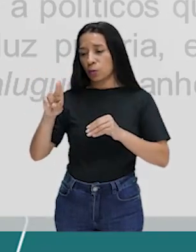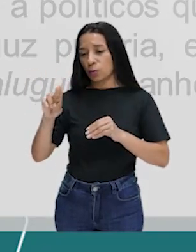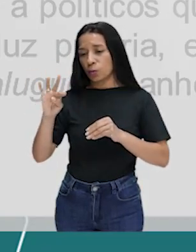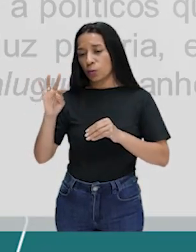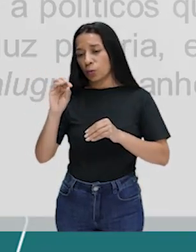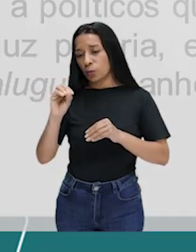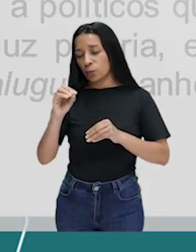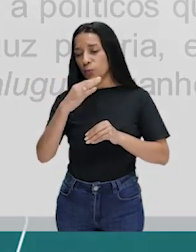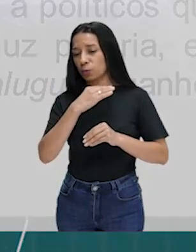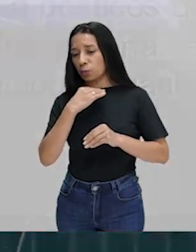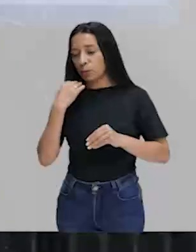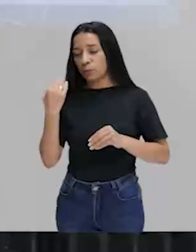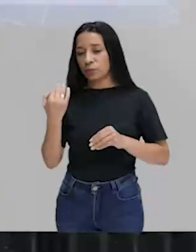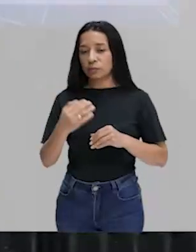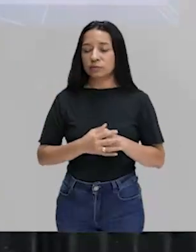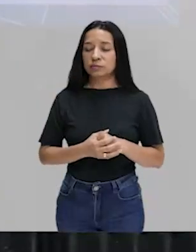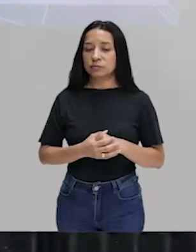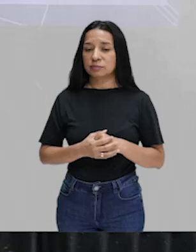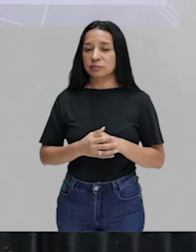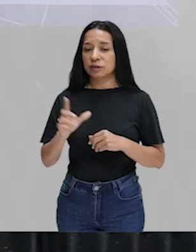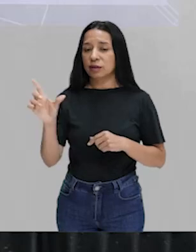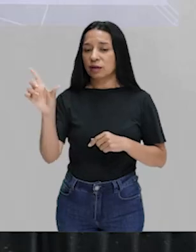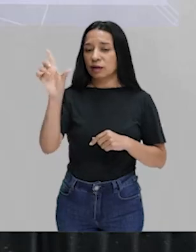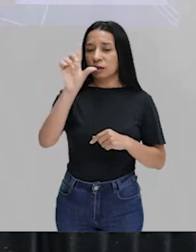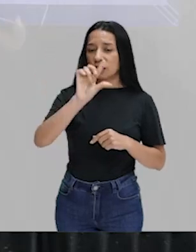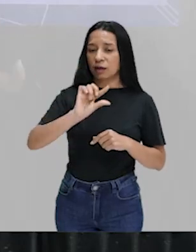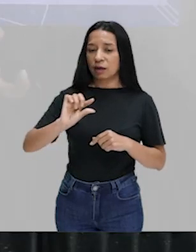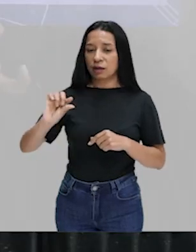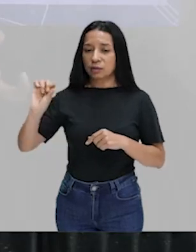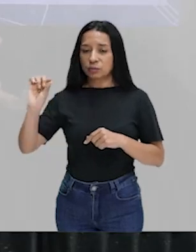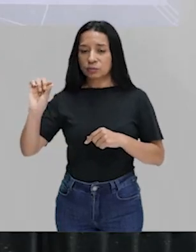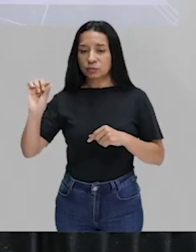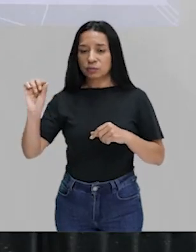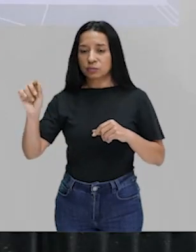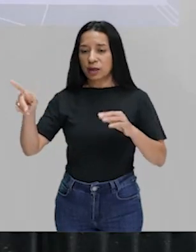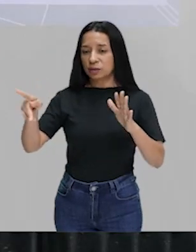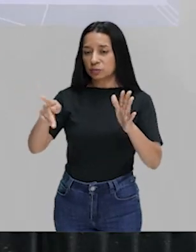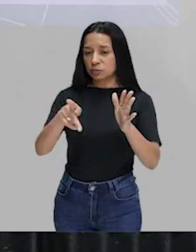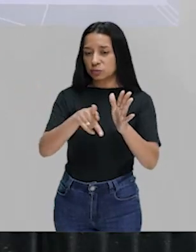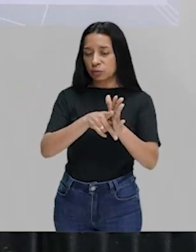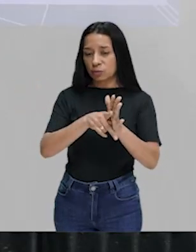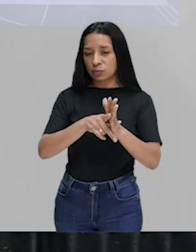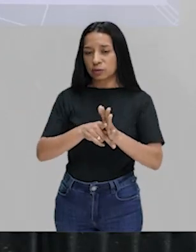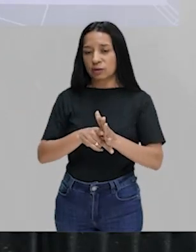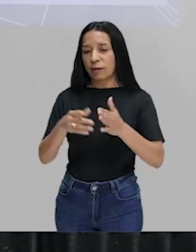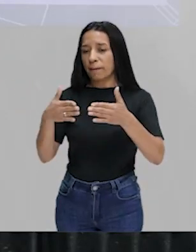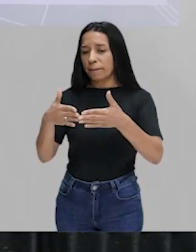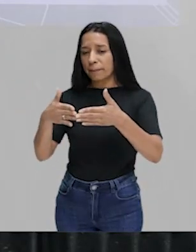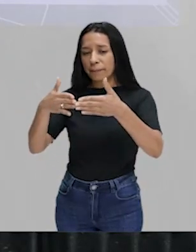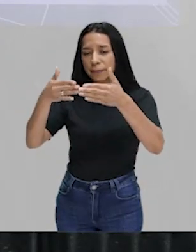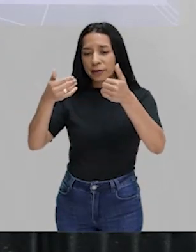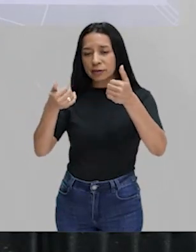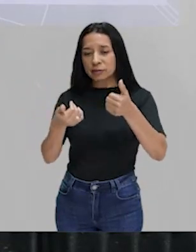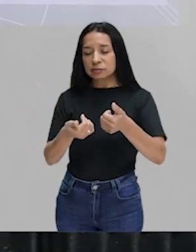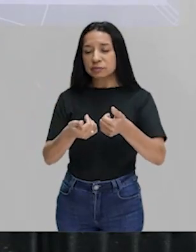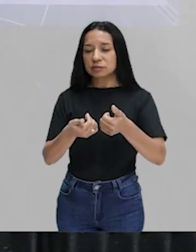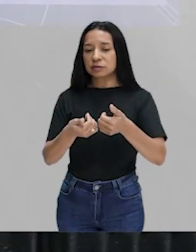Aí continua. A lua, tal qual a dona de um bordel, pedia